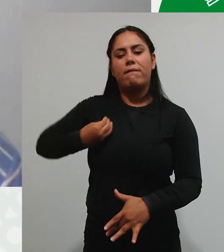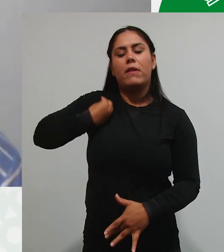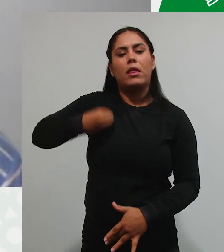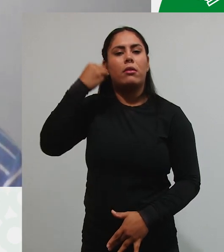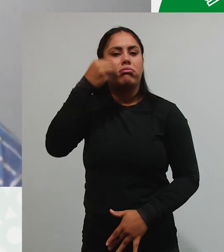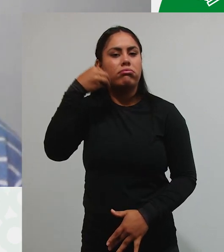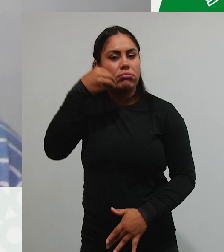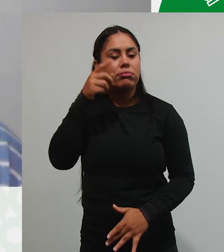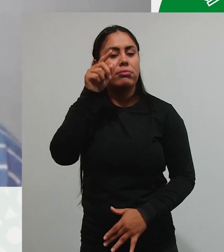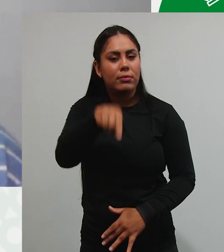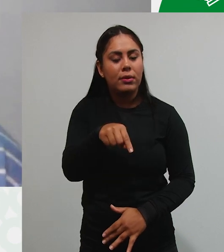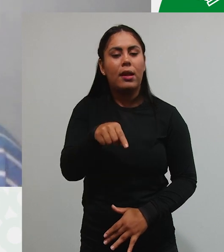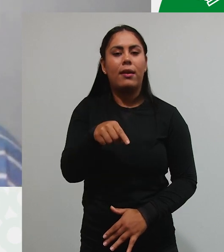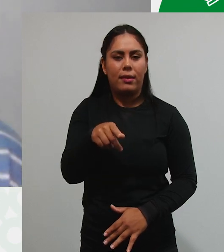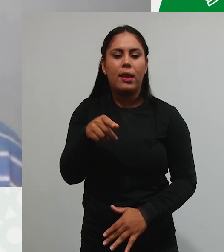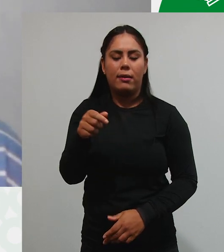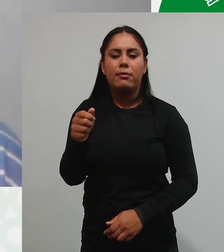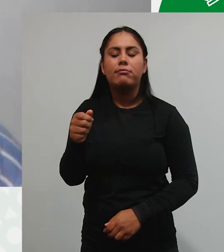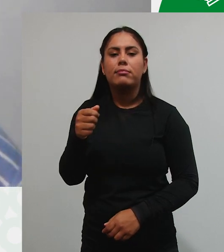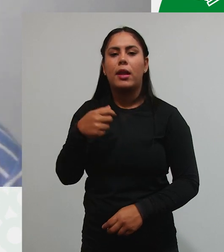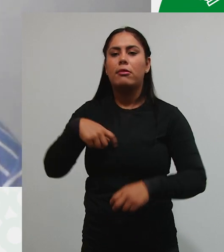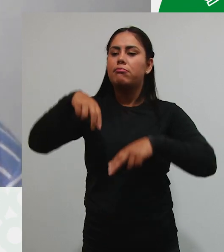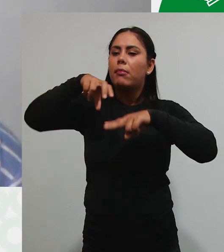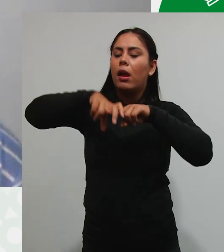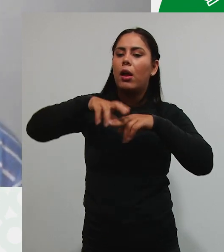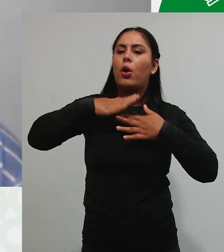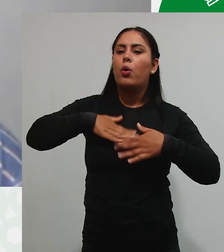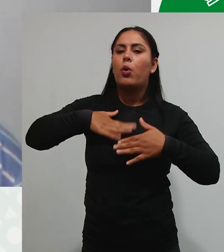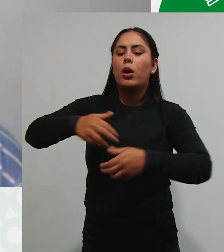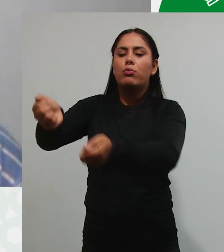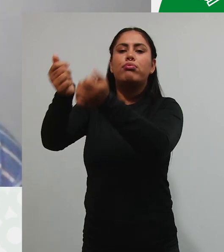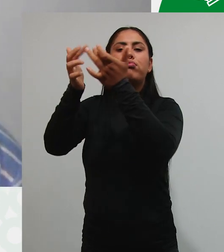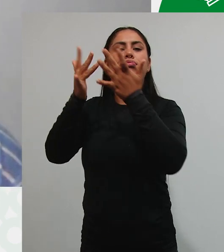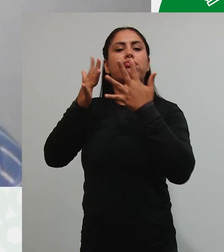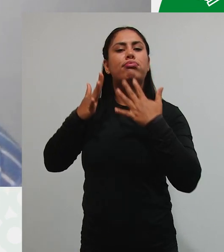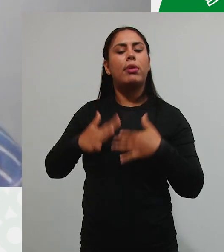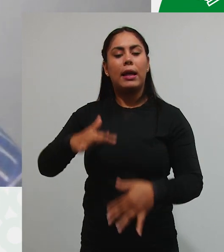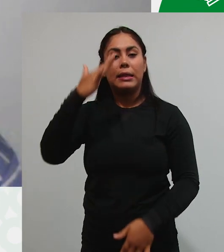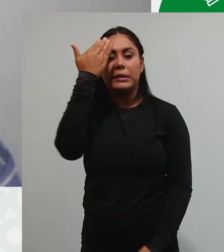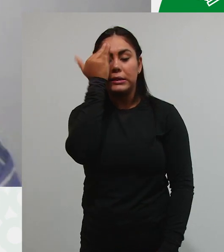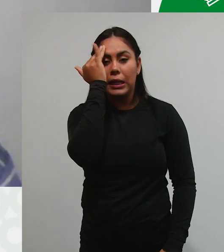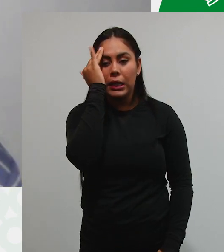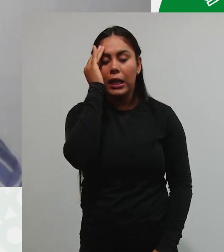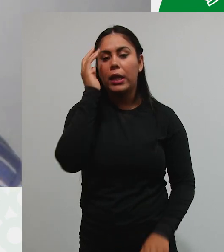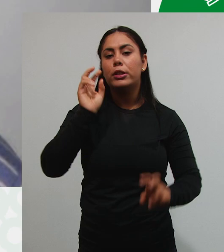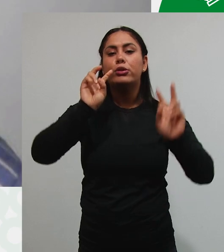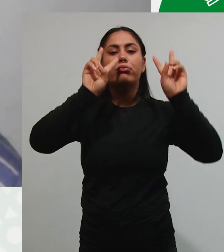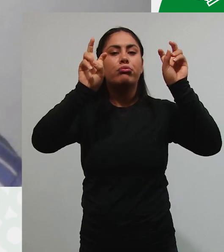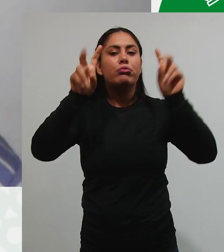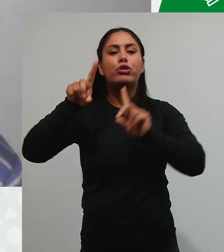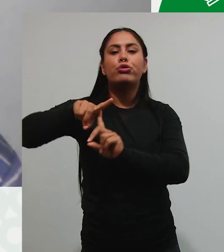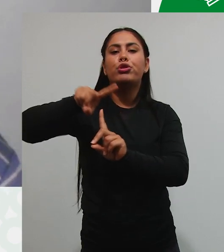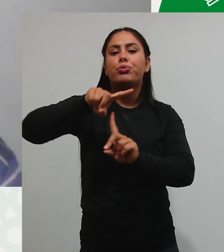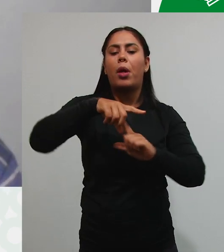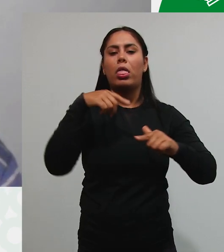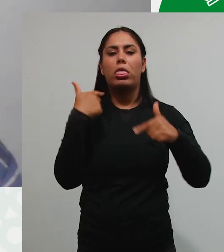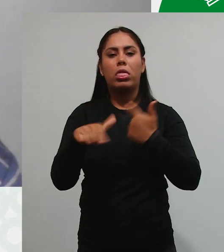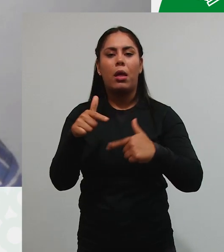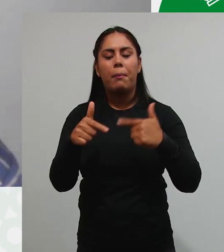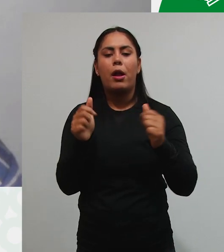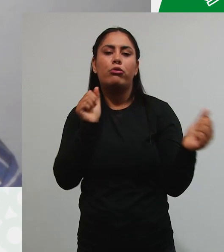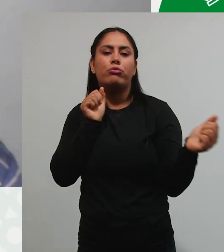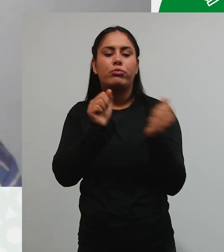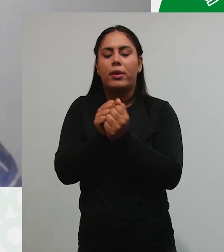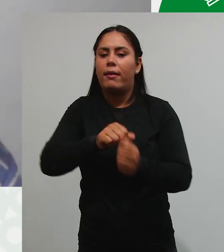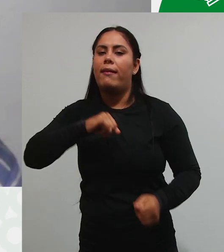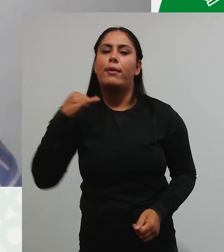alunos e alunas. Porque eu acho que a escuta dessas histórias é fundamental para entender que tipo de trabalho eu posso